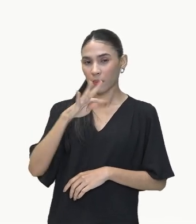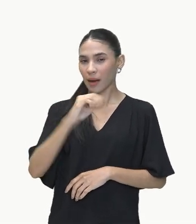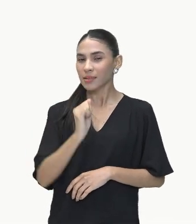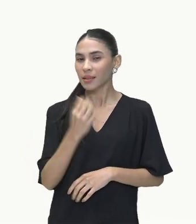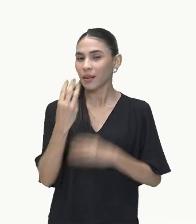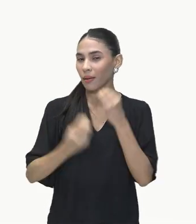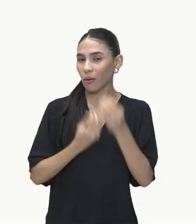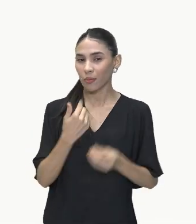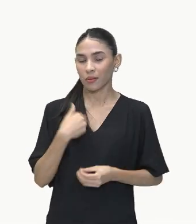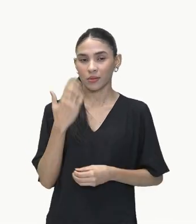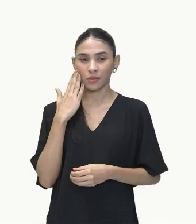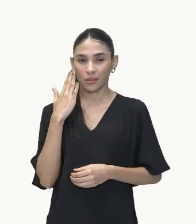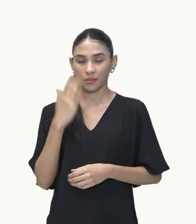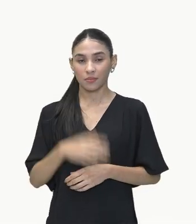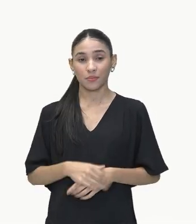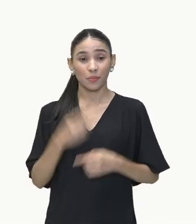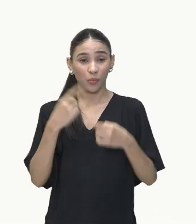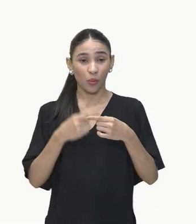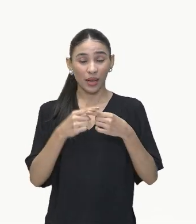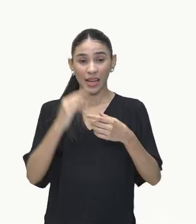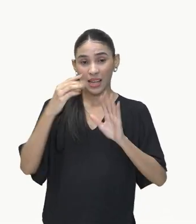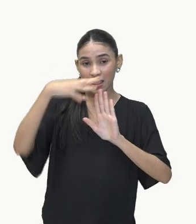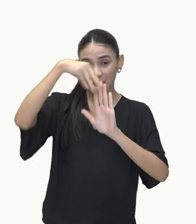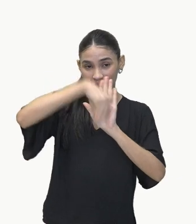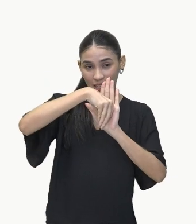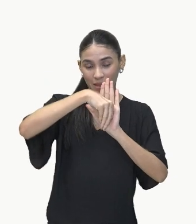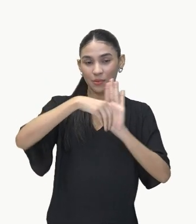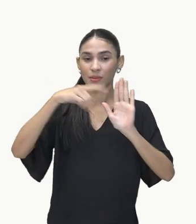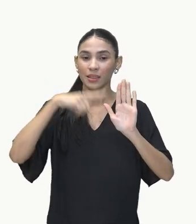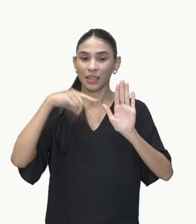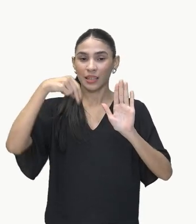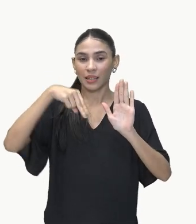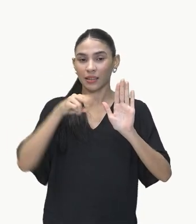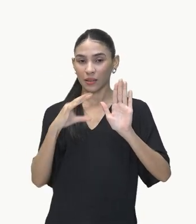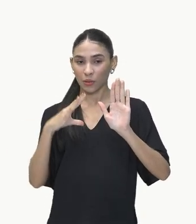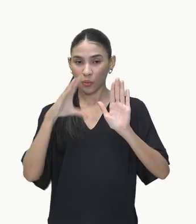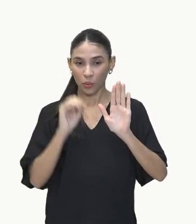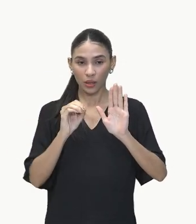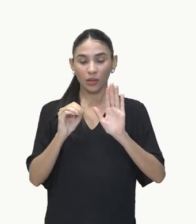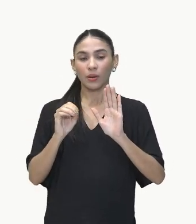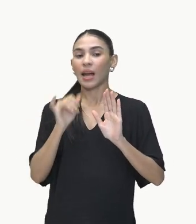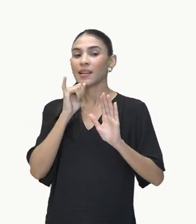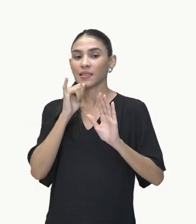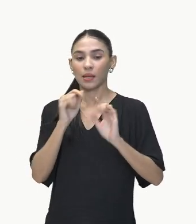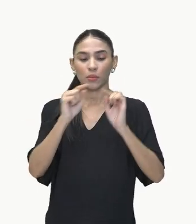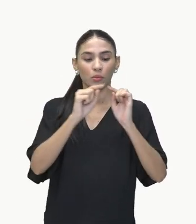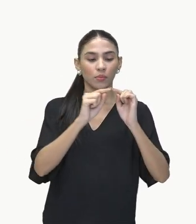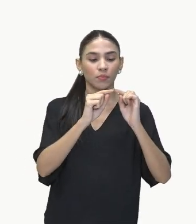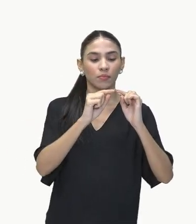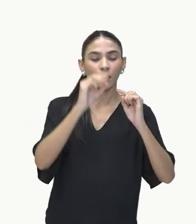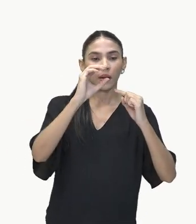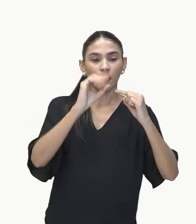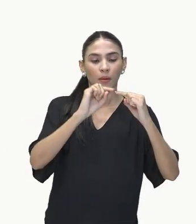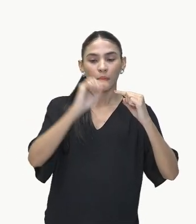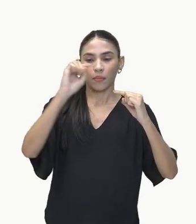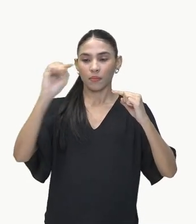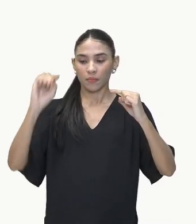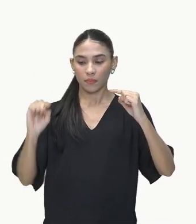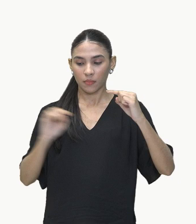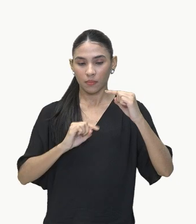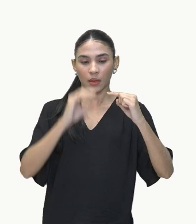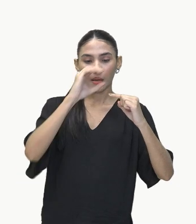professora? Porque tem o núcleo aromático. Tá aqui a estrutura do núcleo aromático. 6 carbonos e